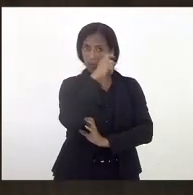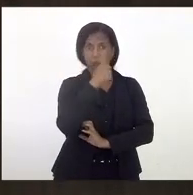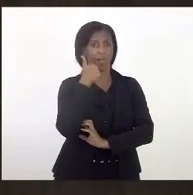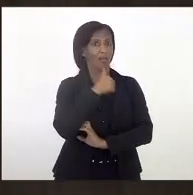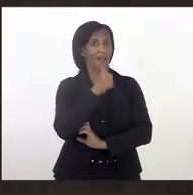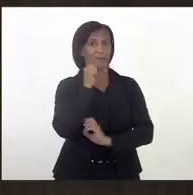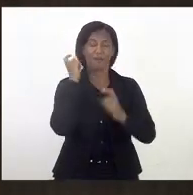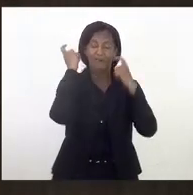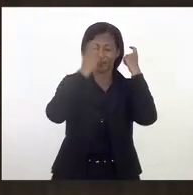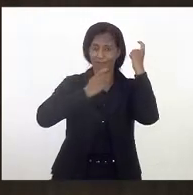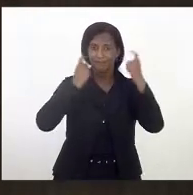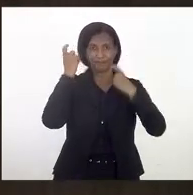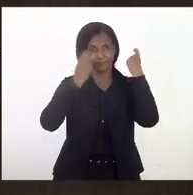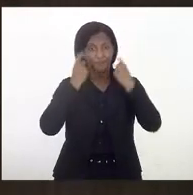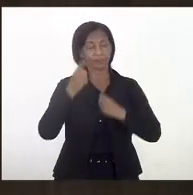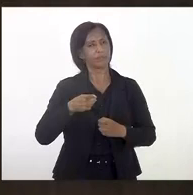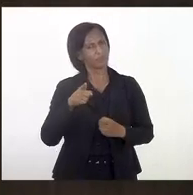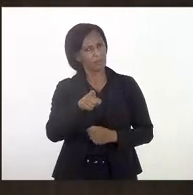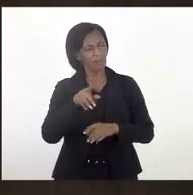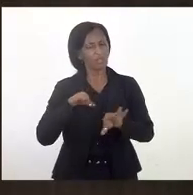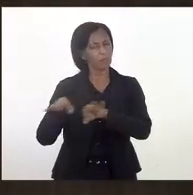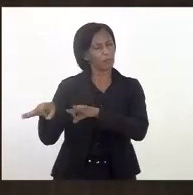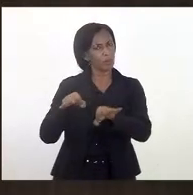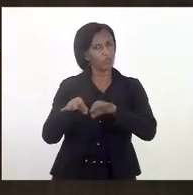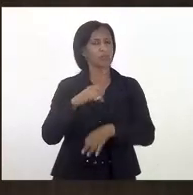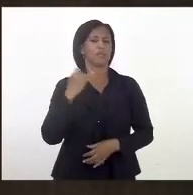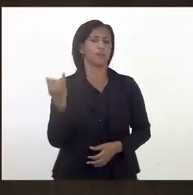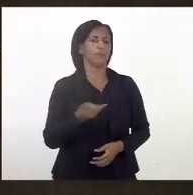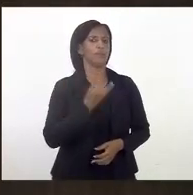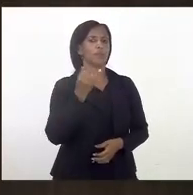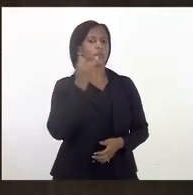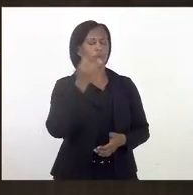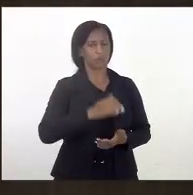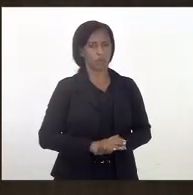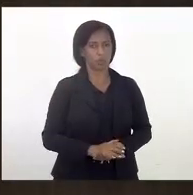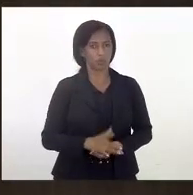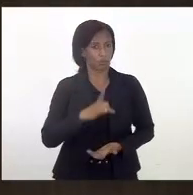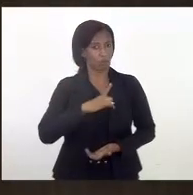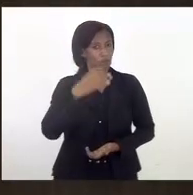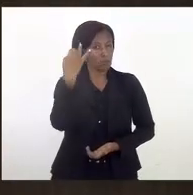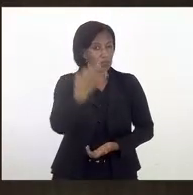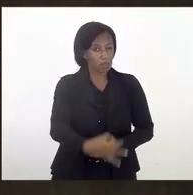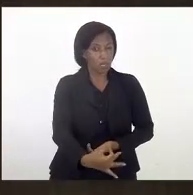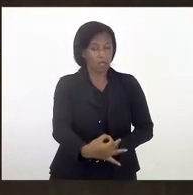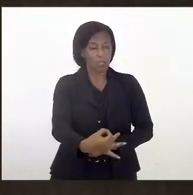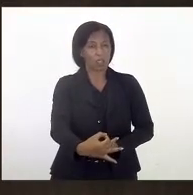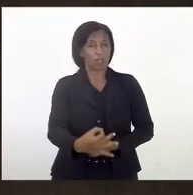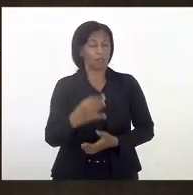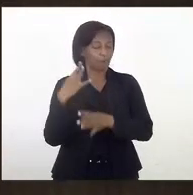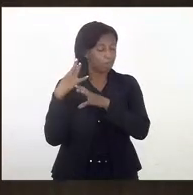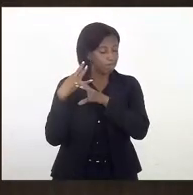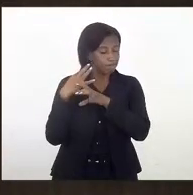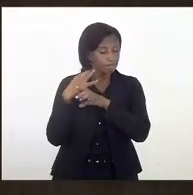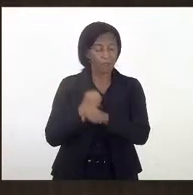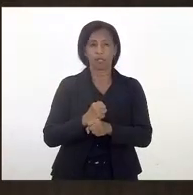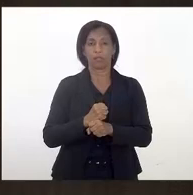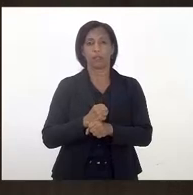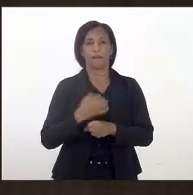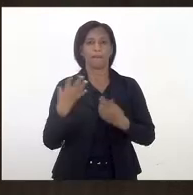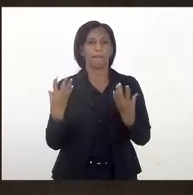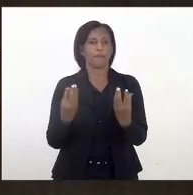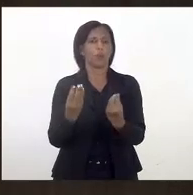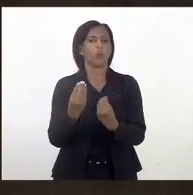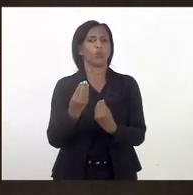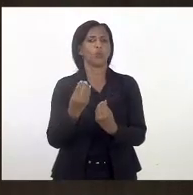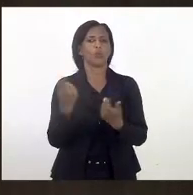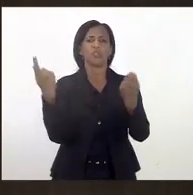mães ficam loucas Então essa iniciativa é muito importante e eu tenho certeza que vem somar muito que aí você